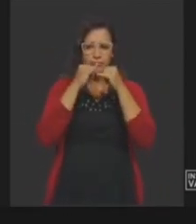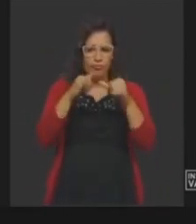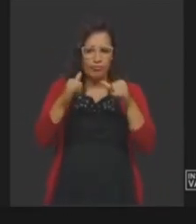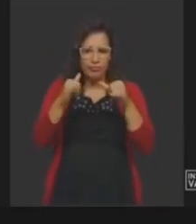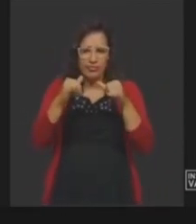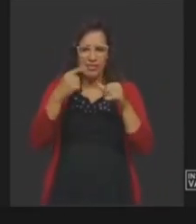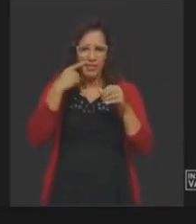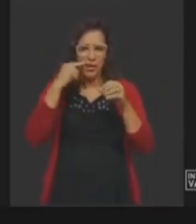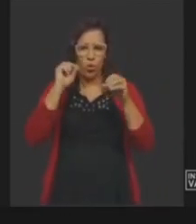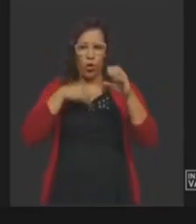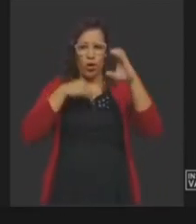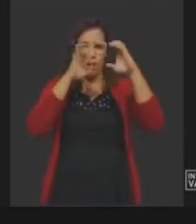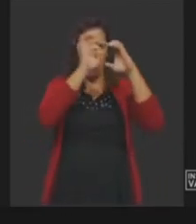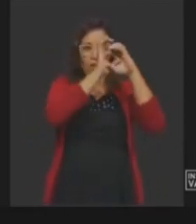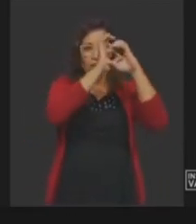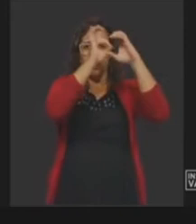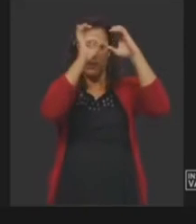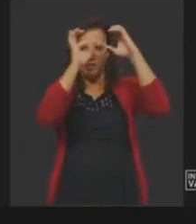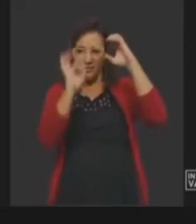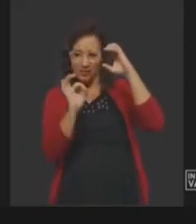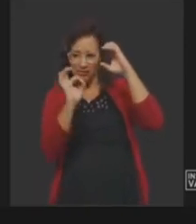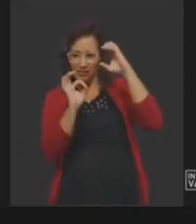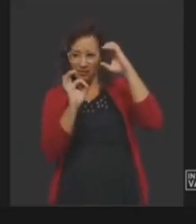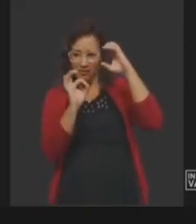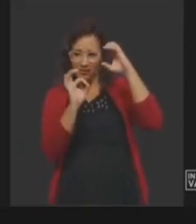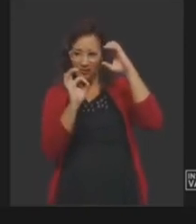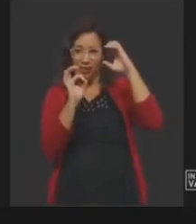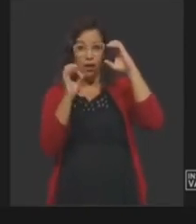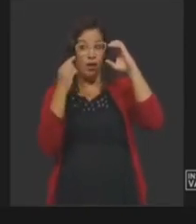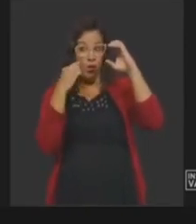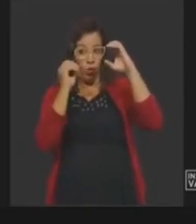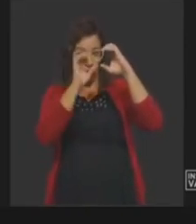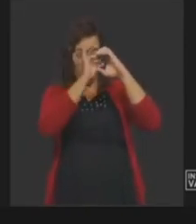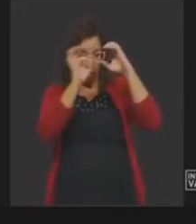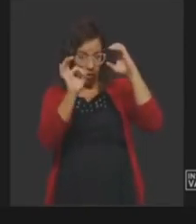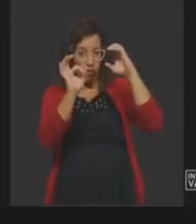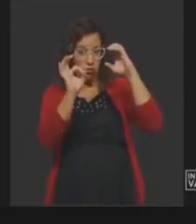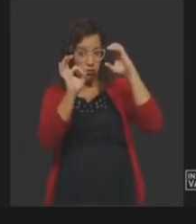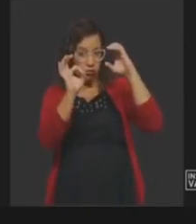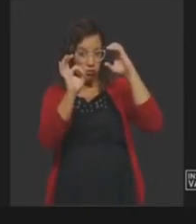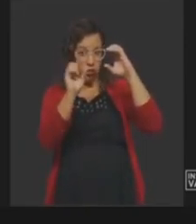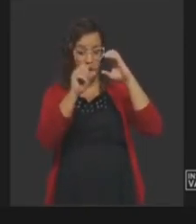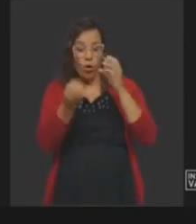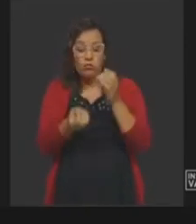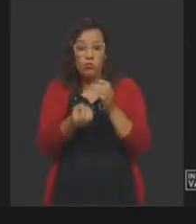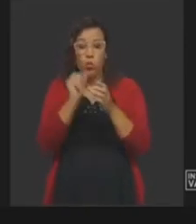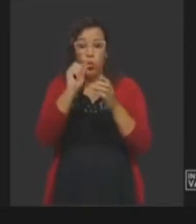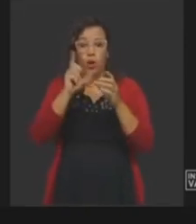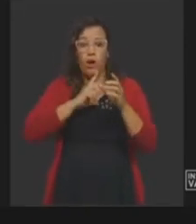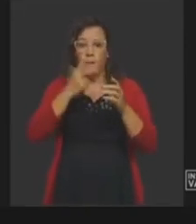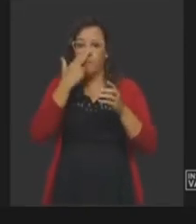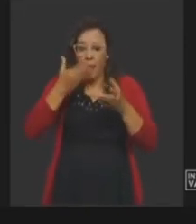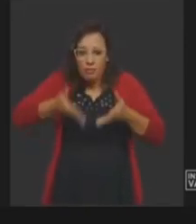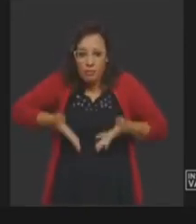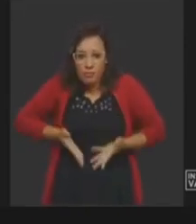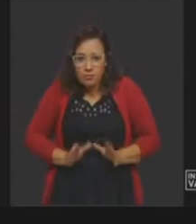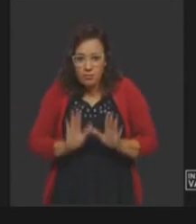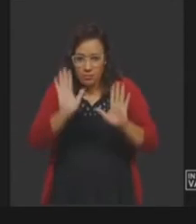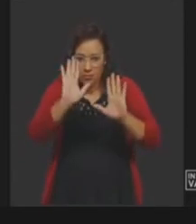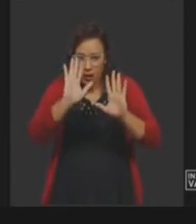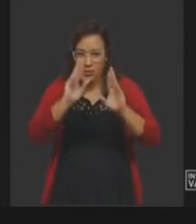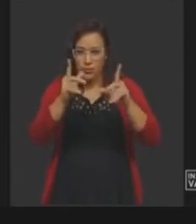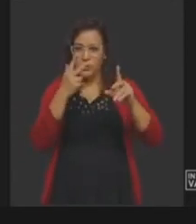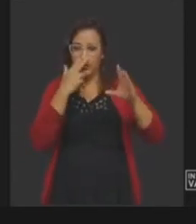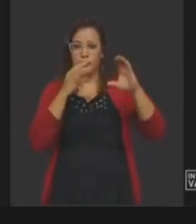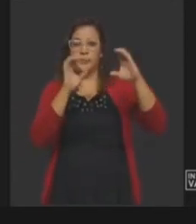célula agora sem o núcleo, você tirou o núcleo dela. Lembra que é um óvulo, é uma célula reprodutiva da ovelha, tá? Aí você